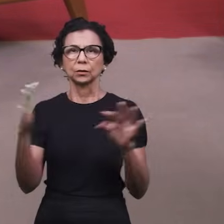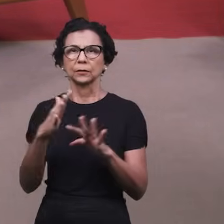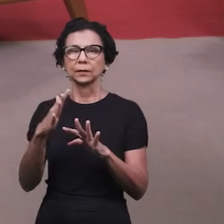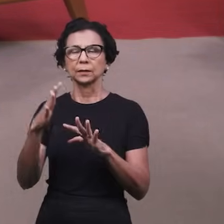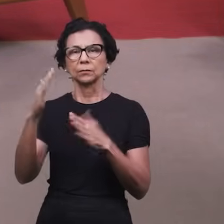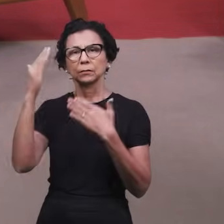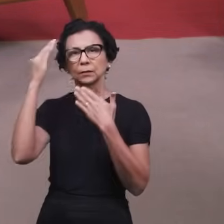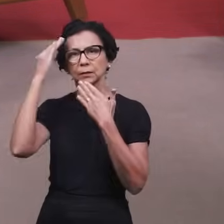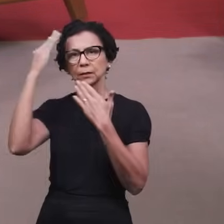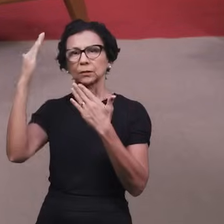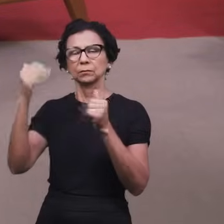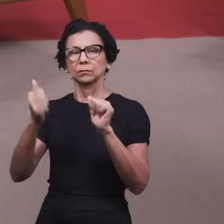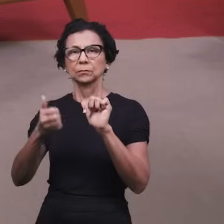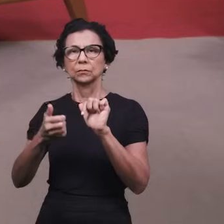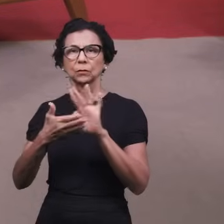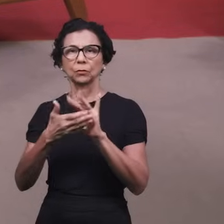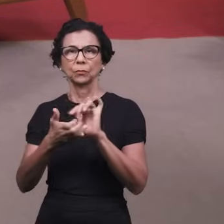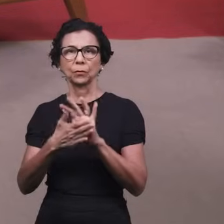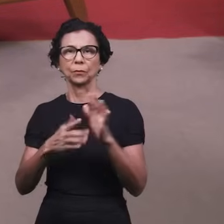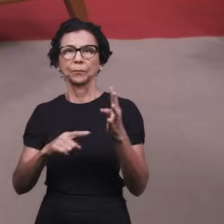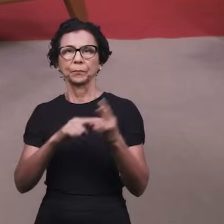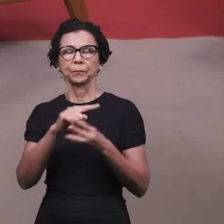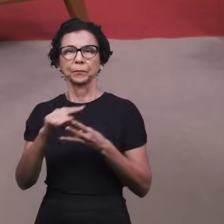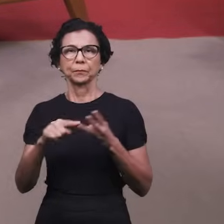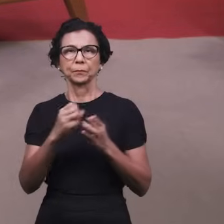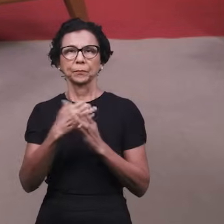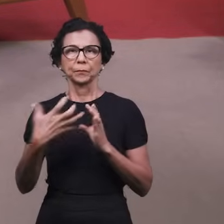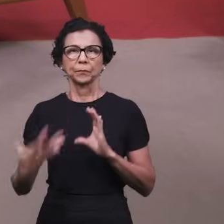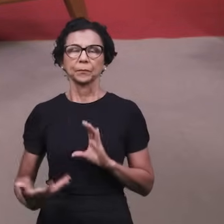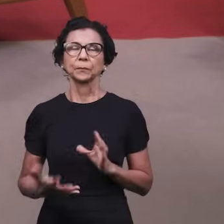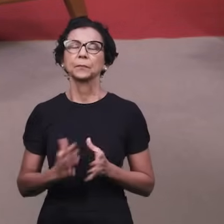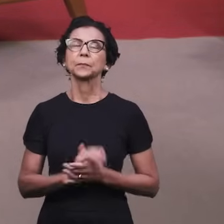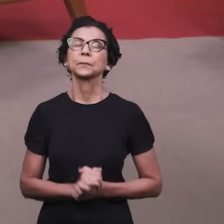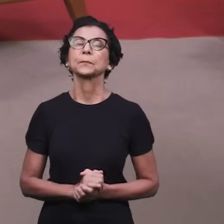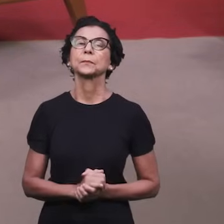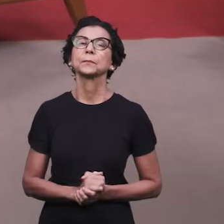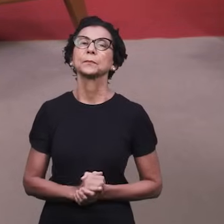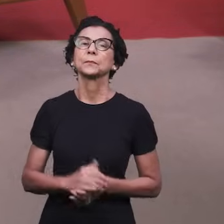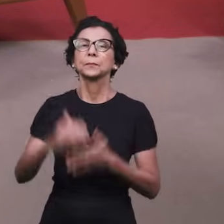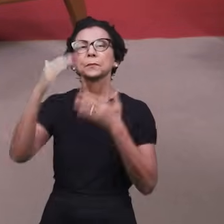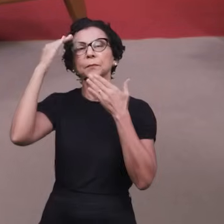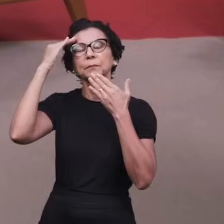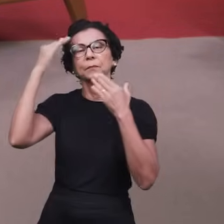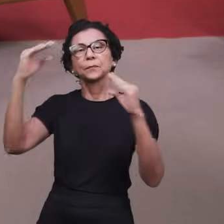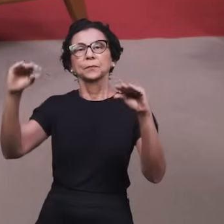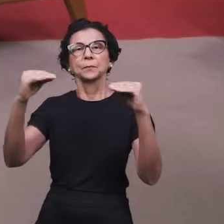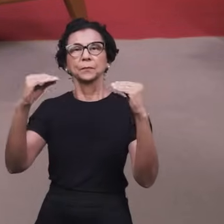QR Code e você vai ter a oportunidade também de mandar o seu comentário